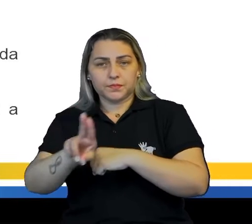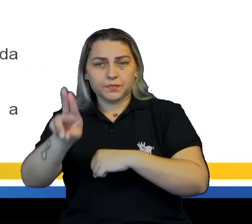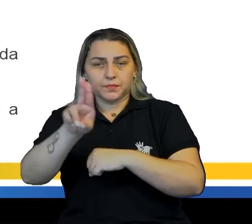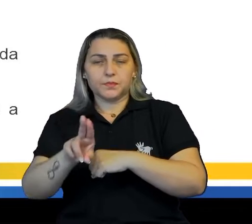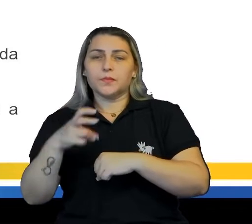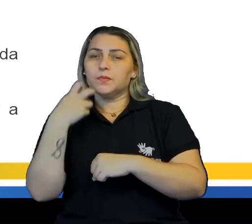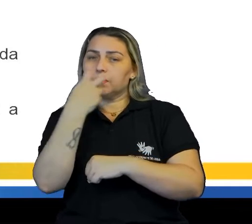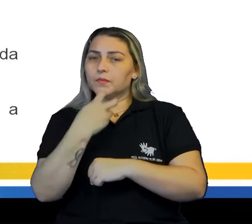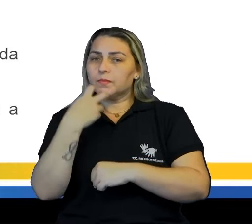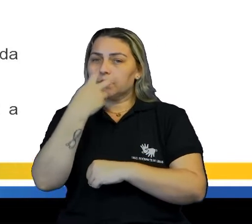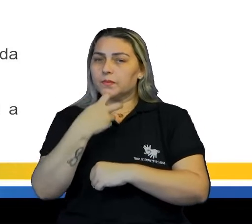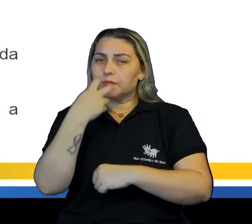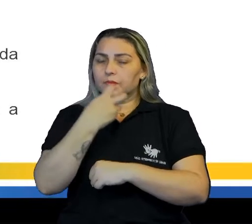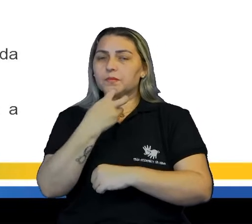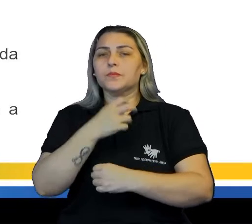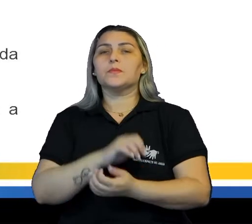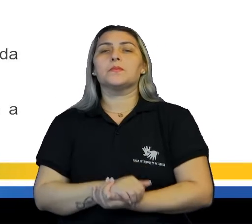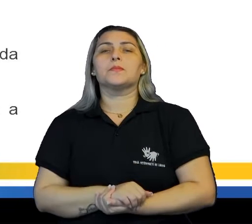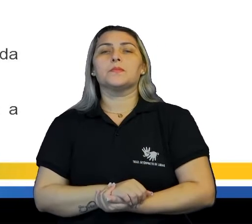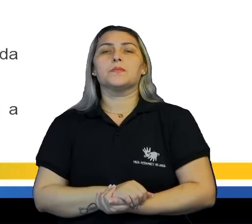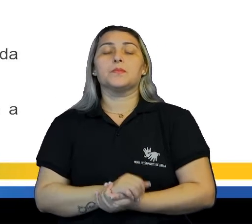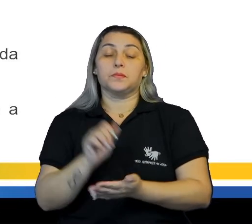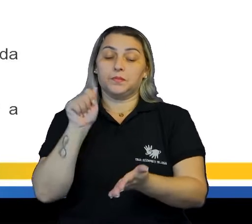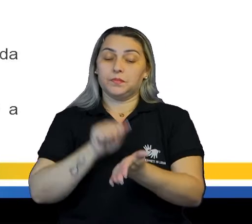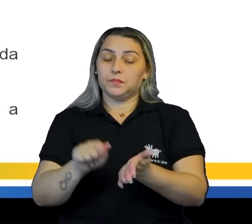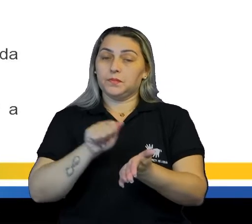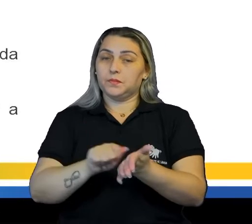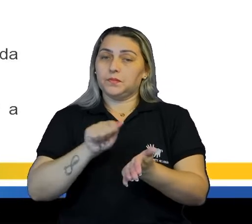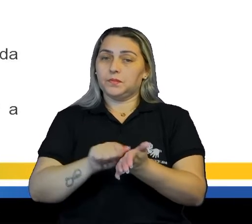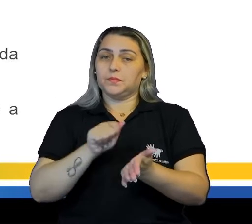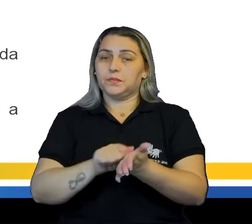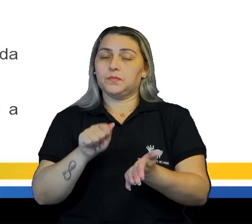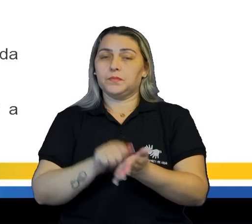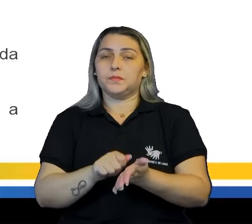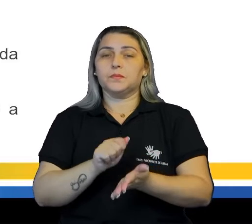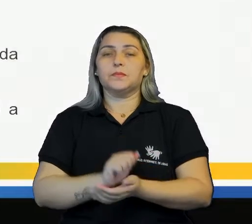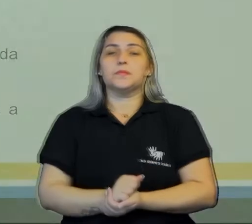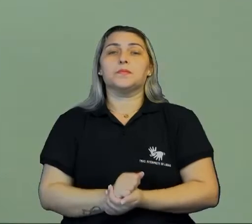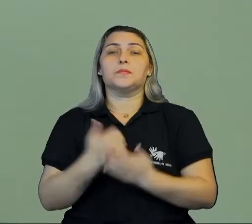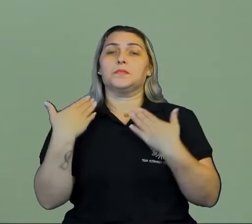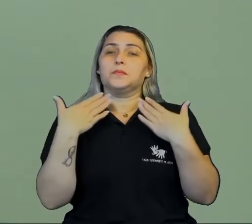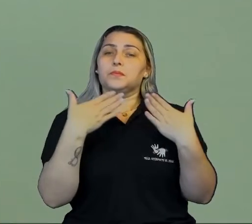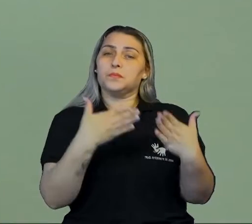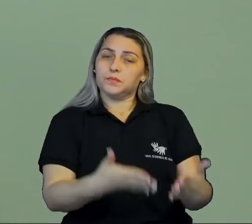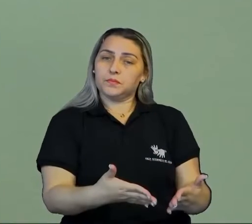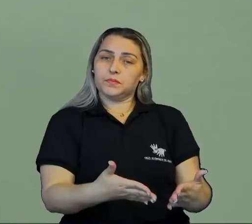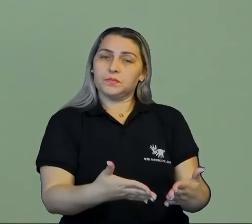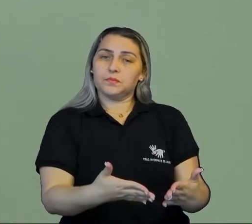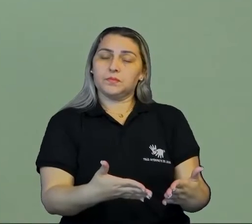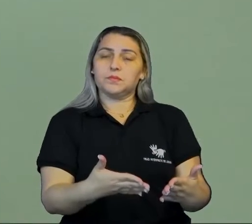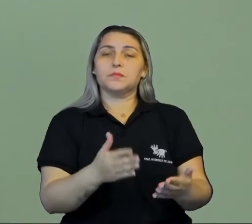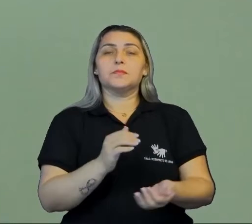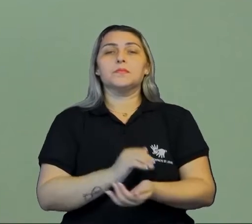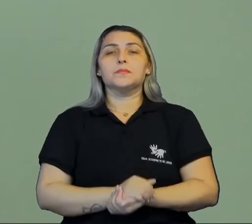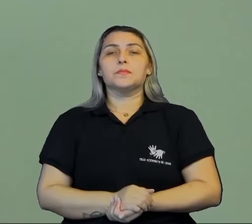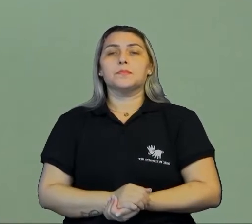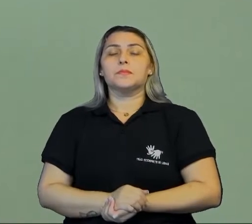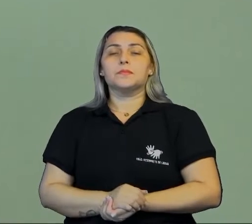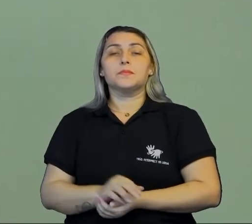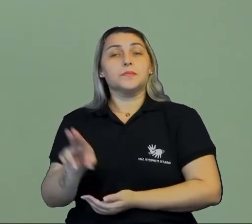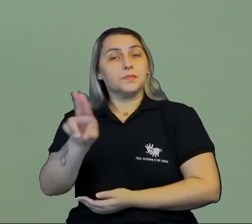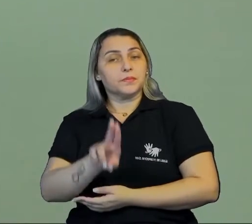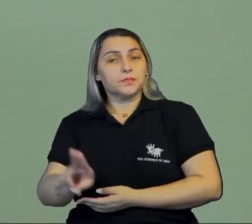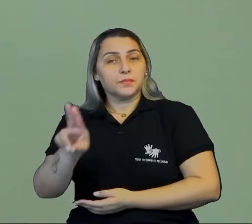na oralidade. Quando nós escrevemos o chegarão, ao invés do chegaram,